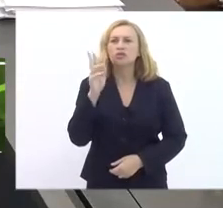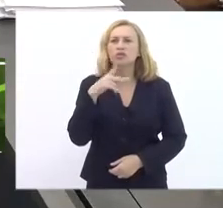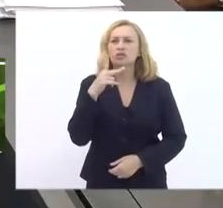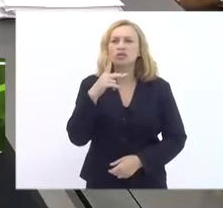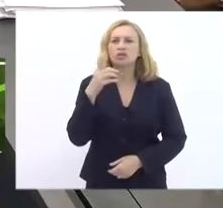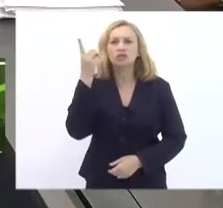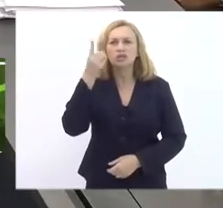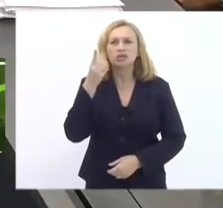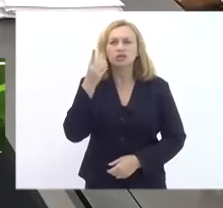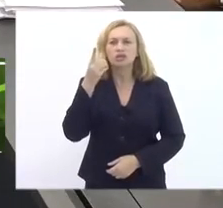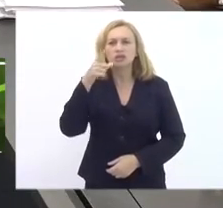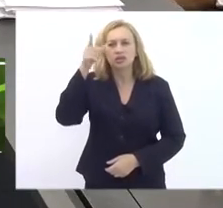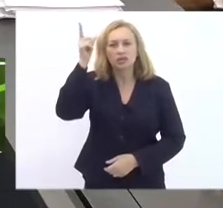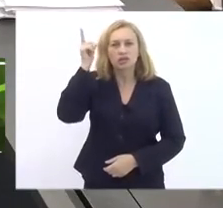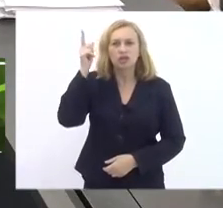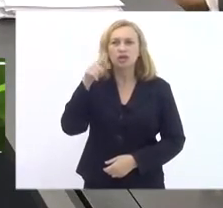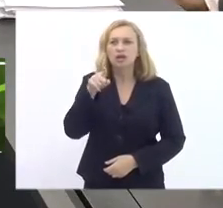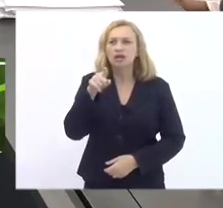Rapidamente, deputada.